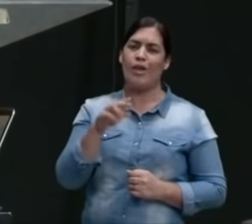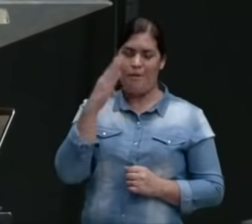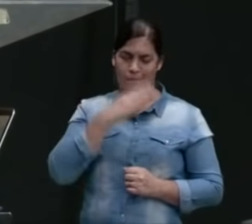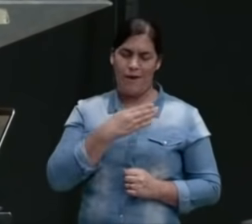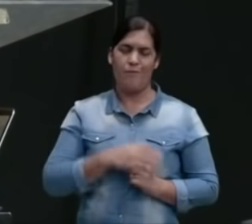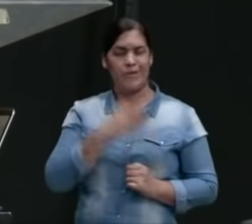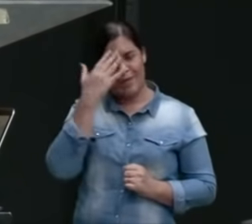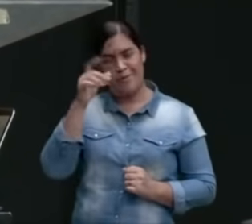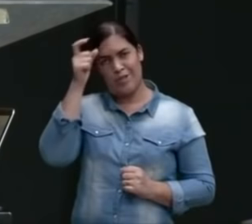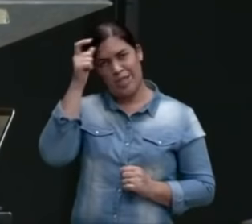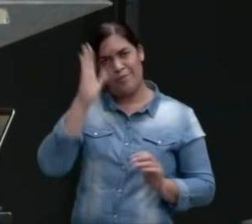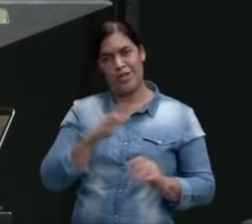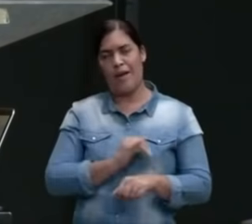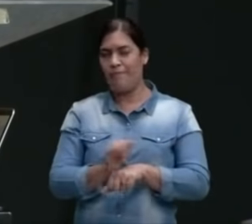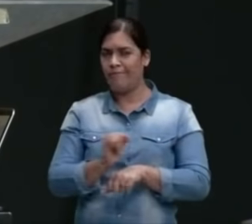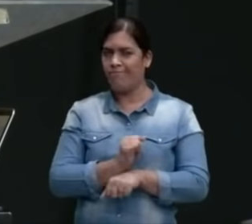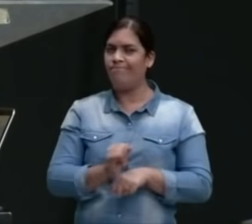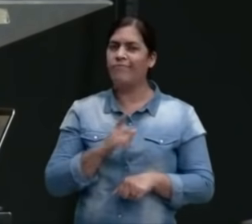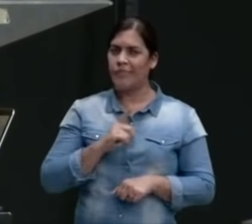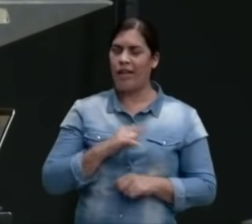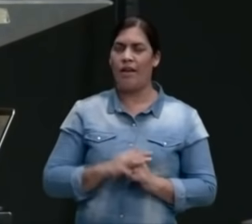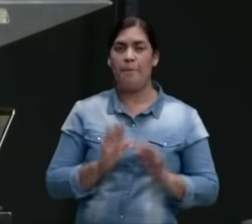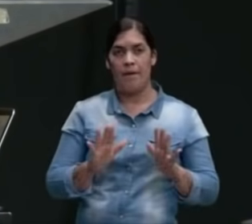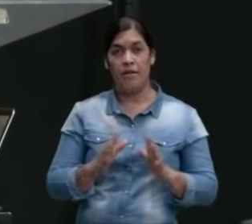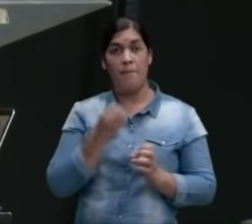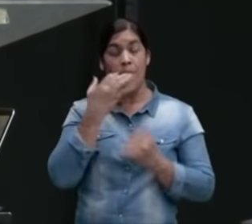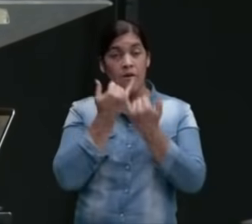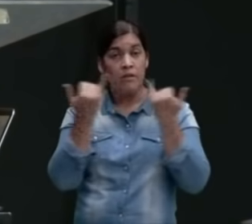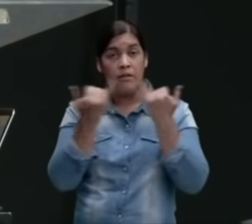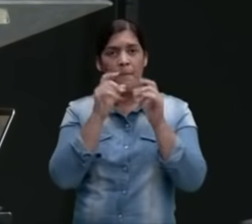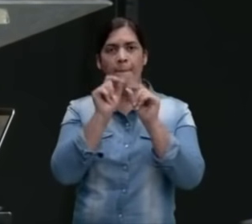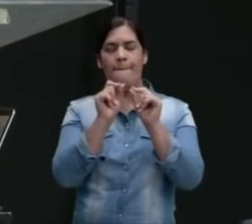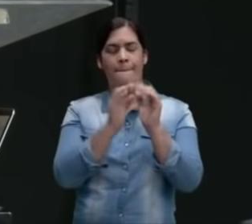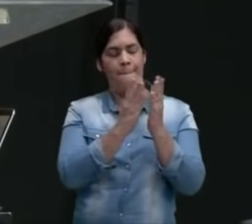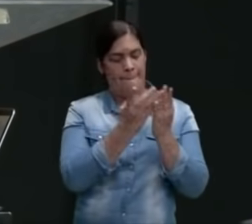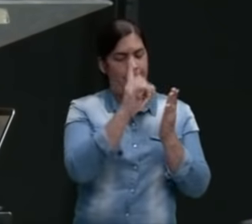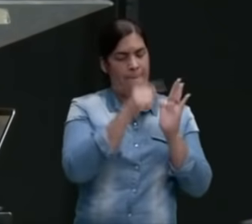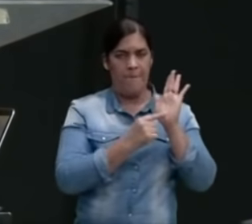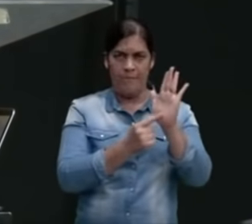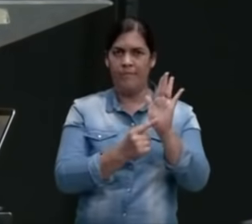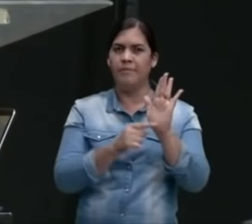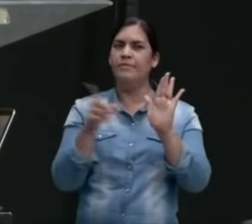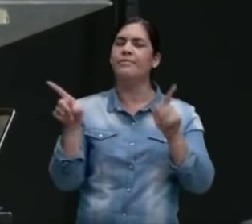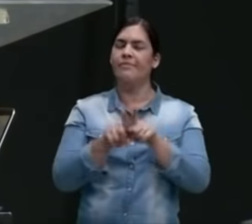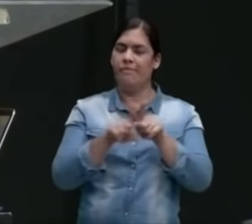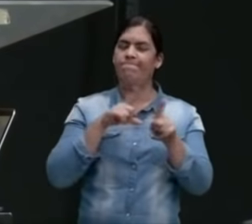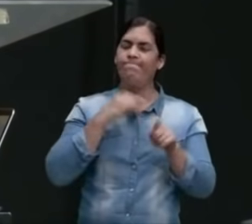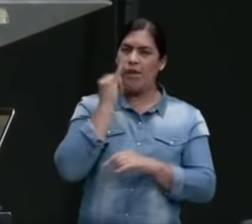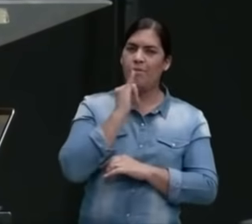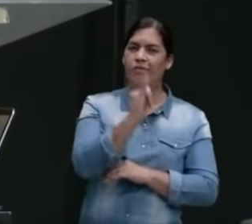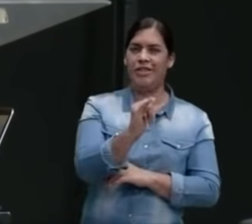sabemos que o diabo já tem os seus planos. Mas a boa notícia, irmãos, é que a Bíblia também traz profecias